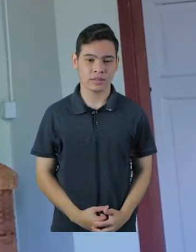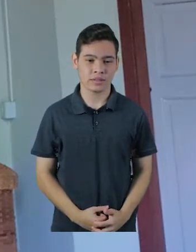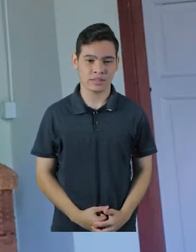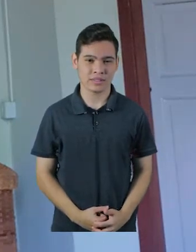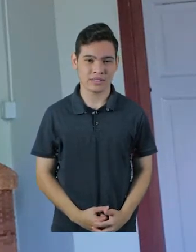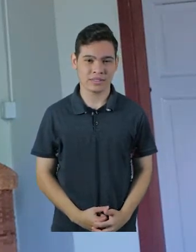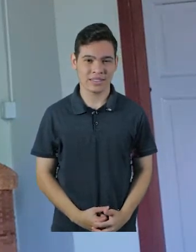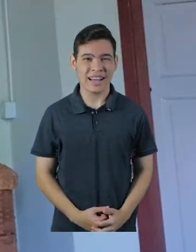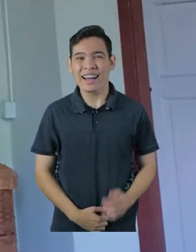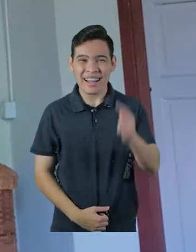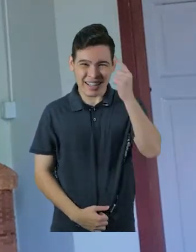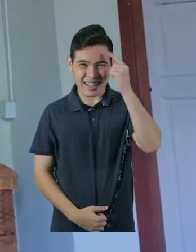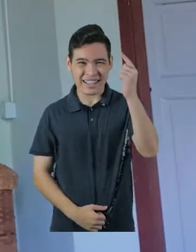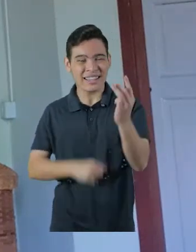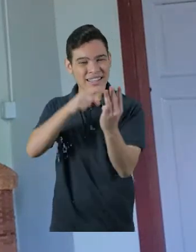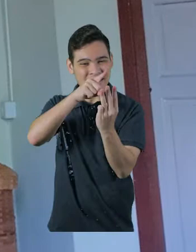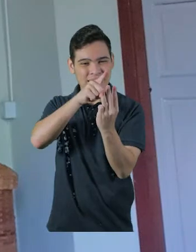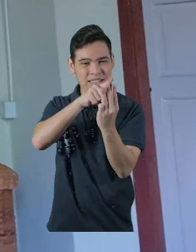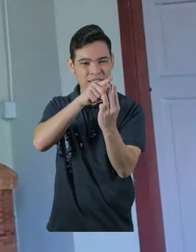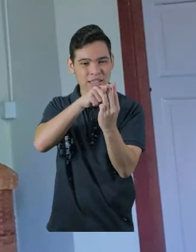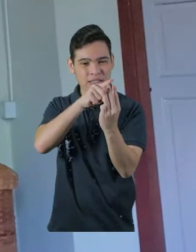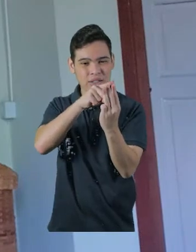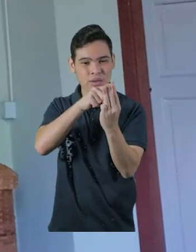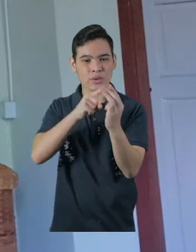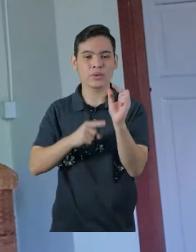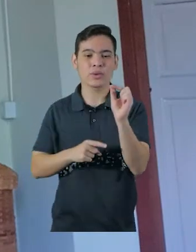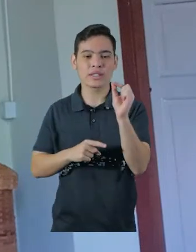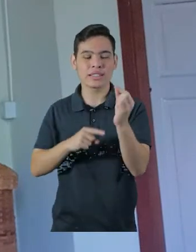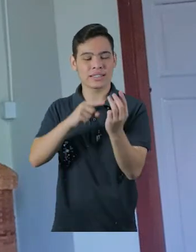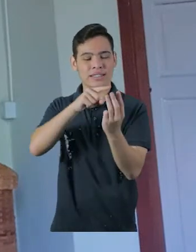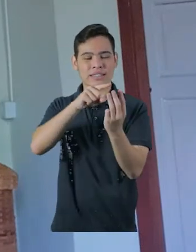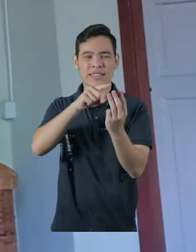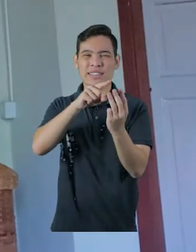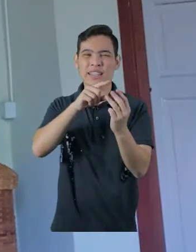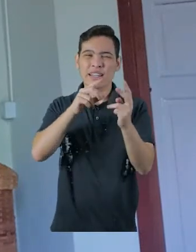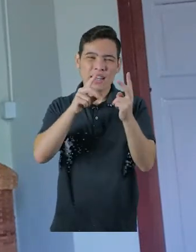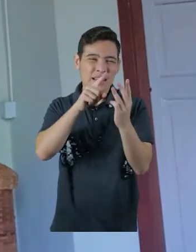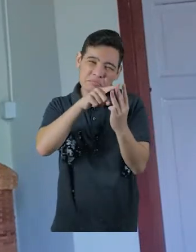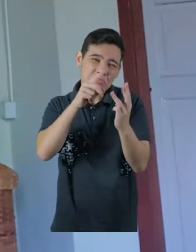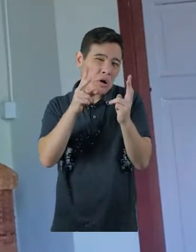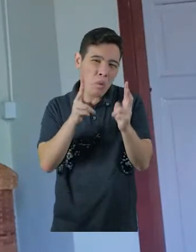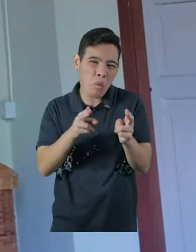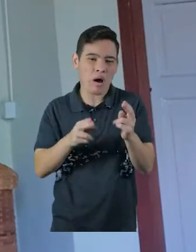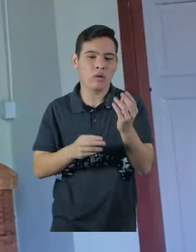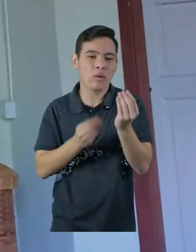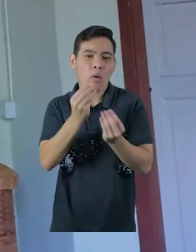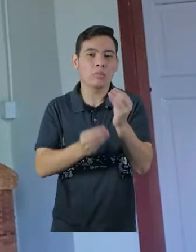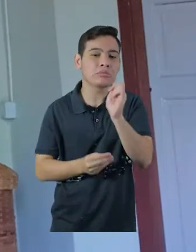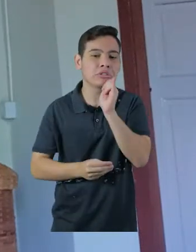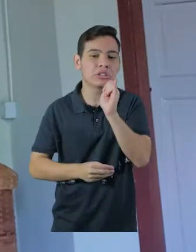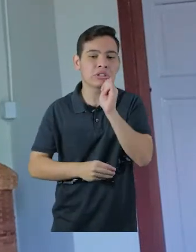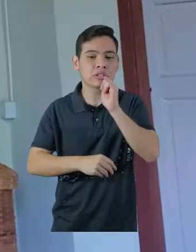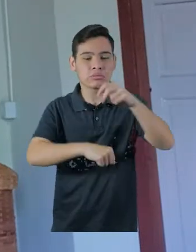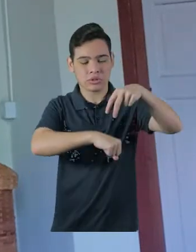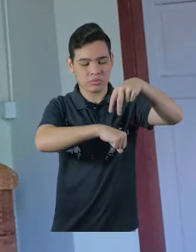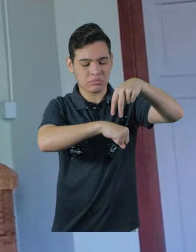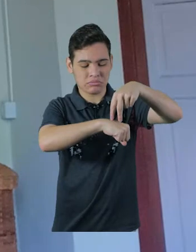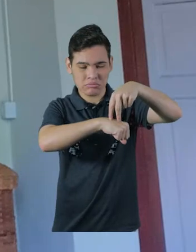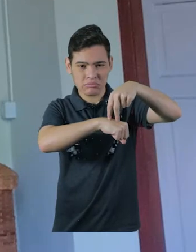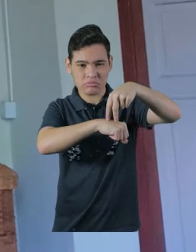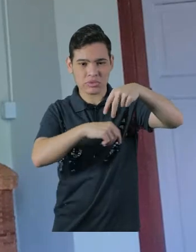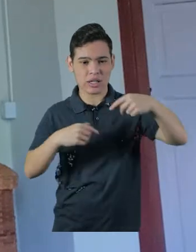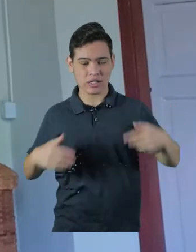Também, como no caso da pequena dança, né? Com espaço entre os joelhos, peso das vísceras em direção